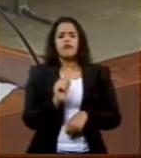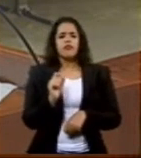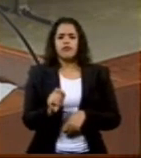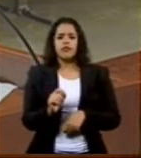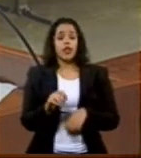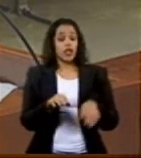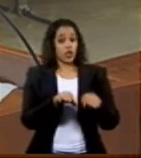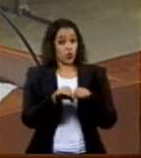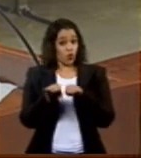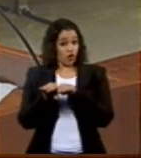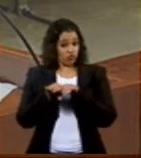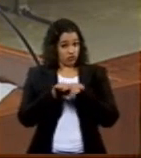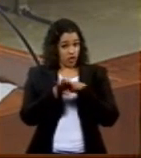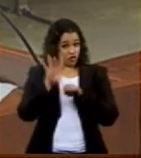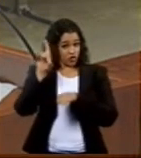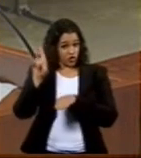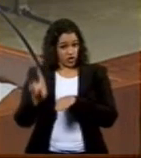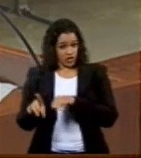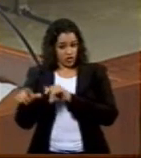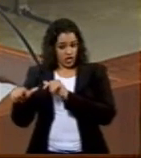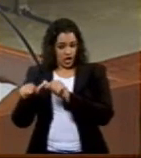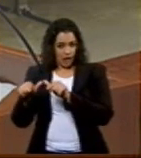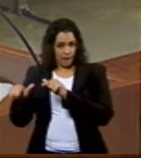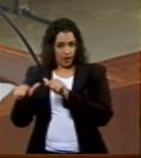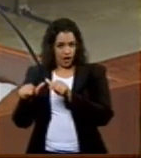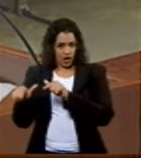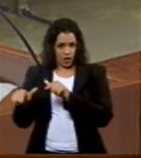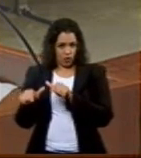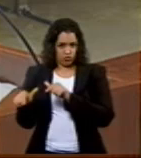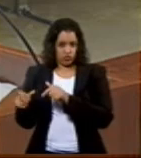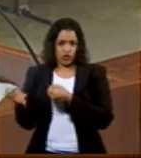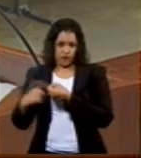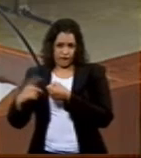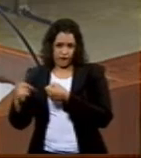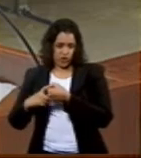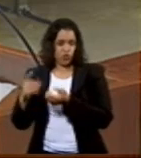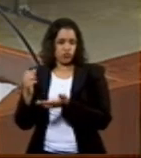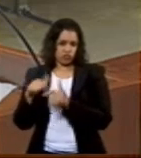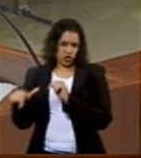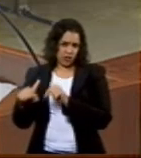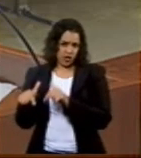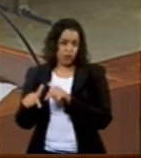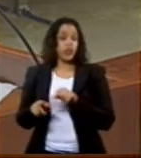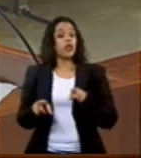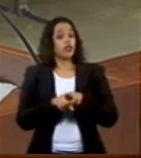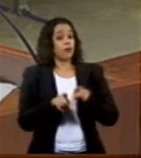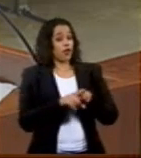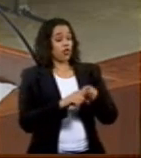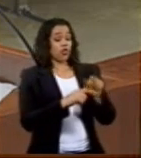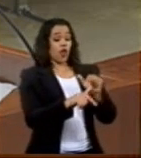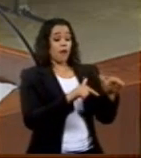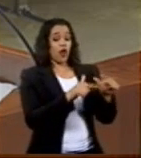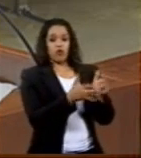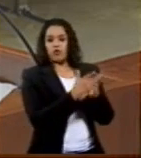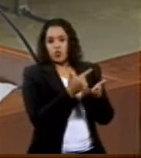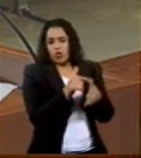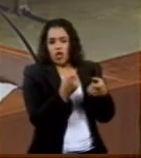a igualdade de direitos entre o trabalho do trabalhador com vínculo empregatício e ao avulso. E